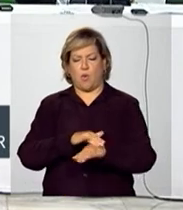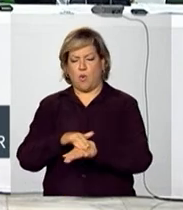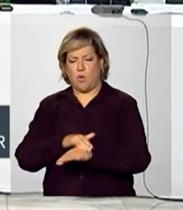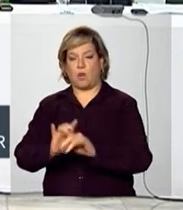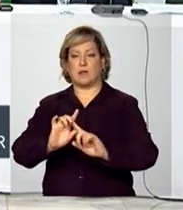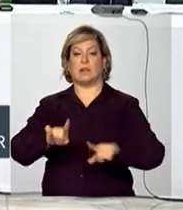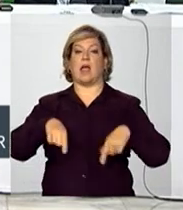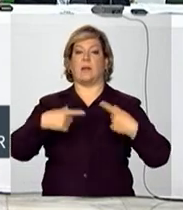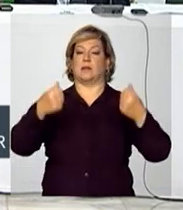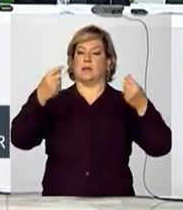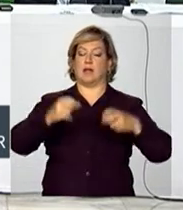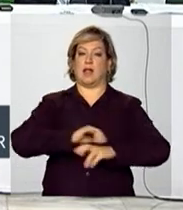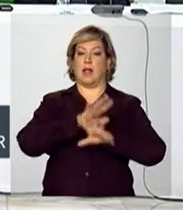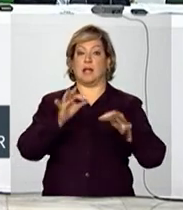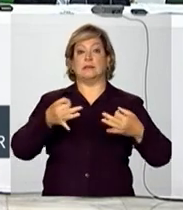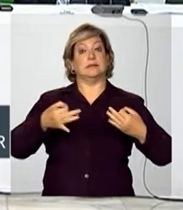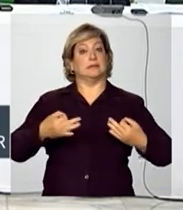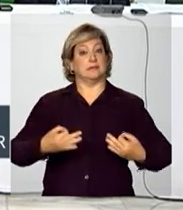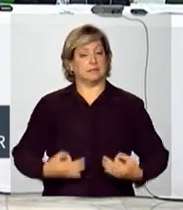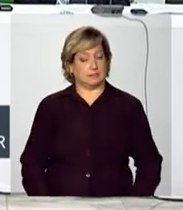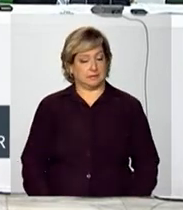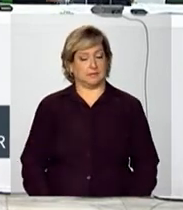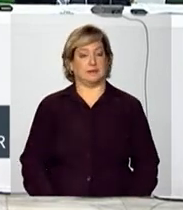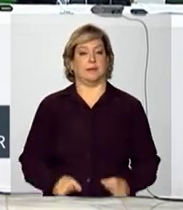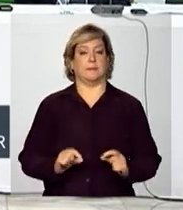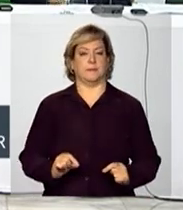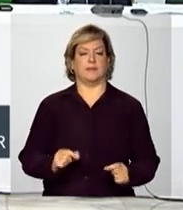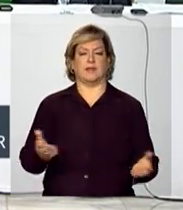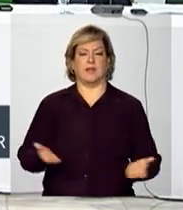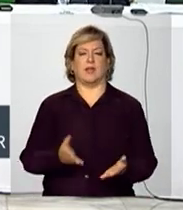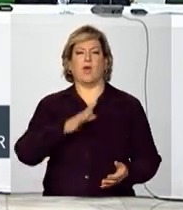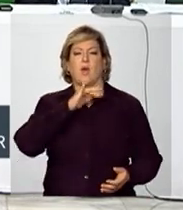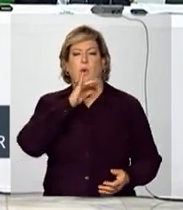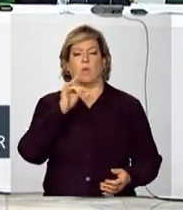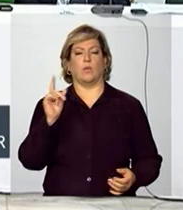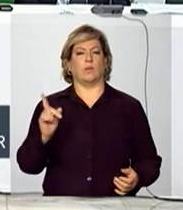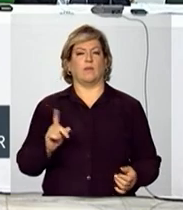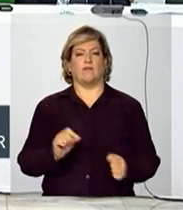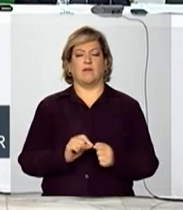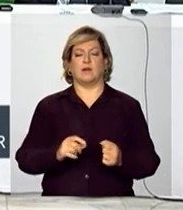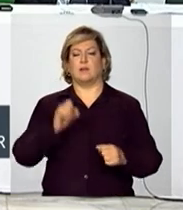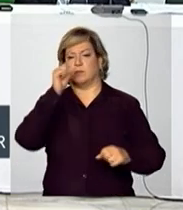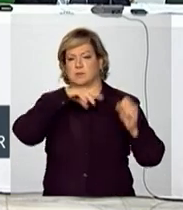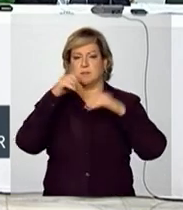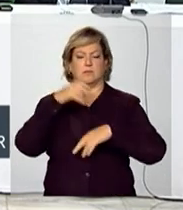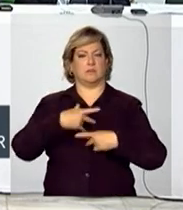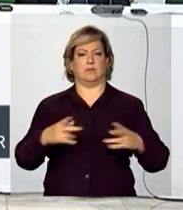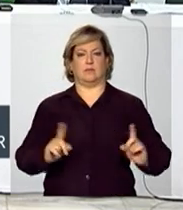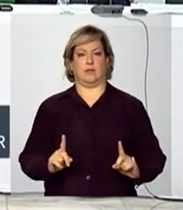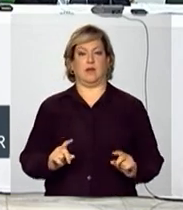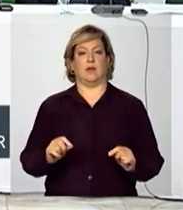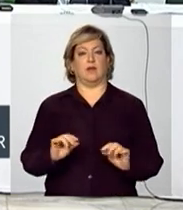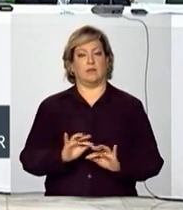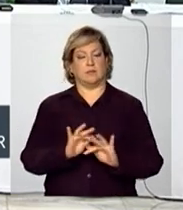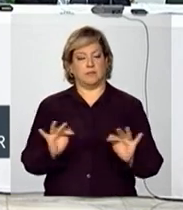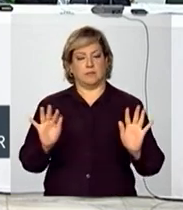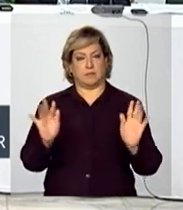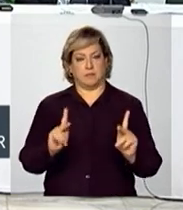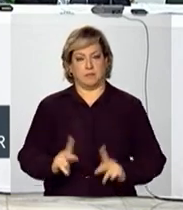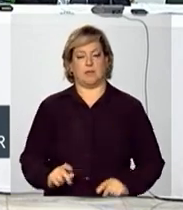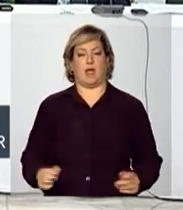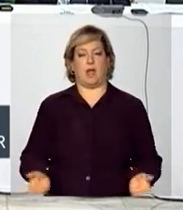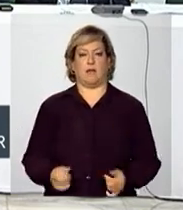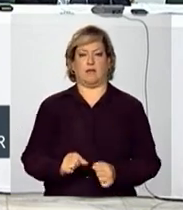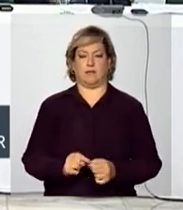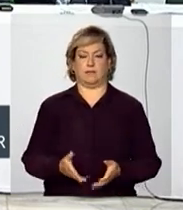não criar situações que obviamente fossem ruins no mercado nós queremos harmonizar quer dizer essa ideia mas